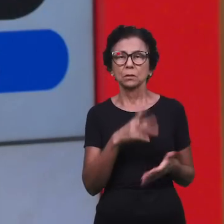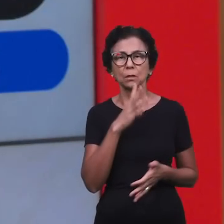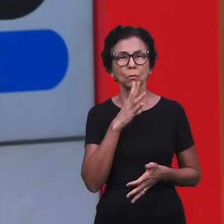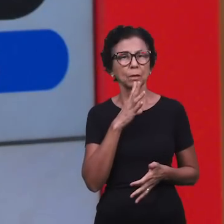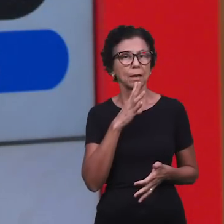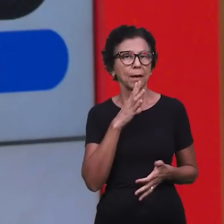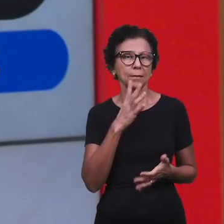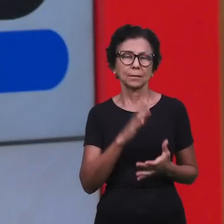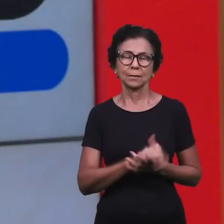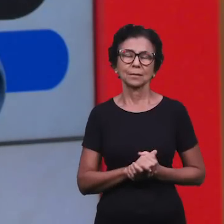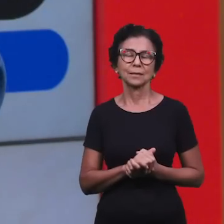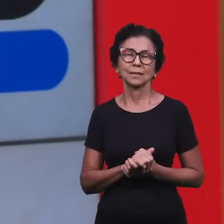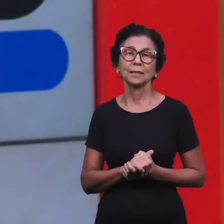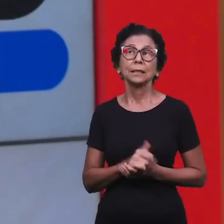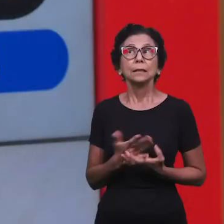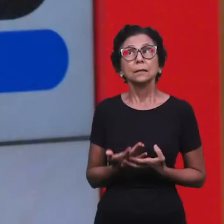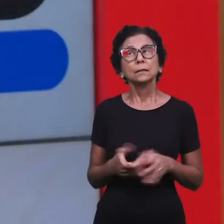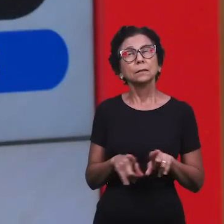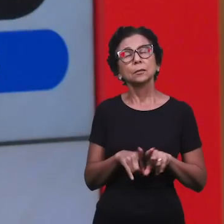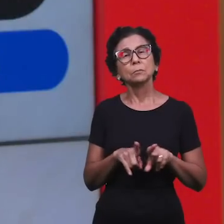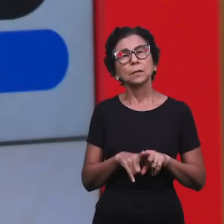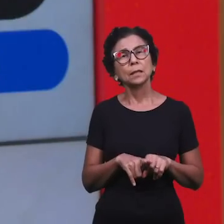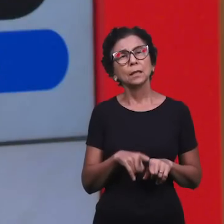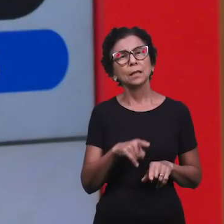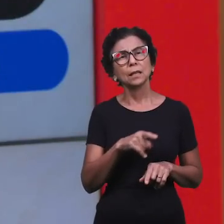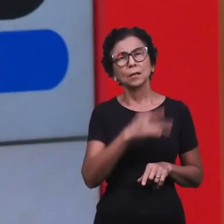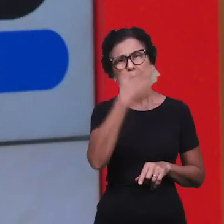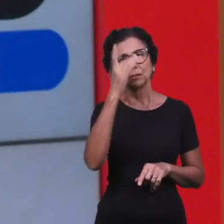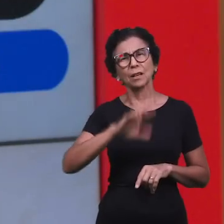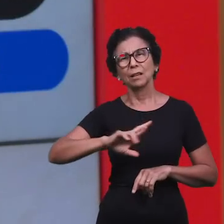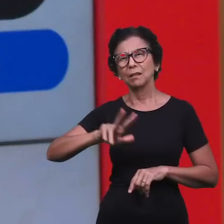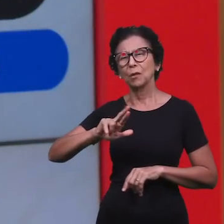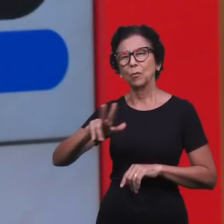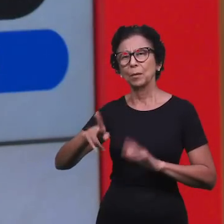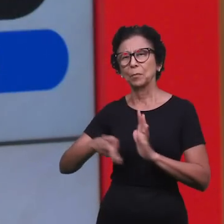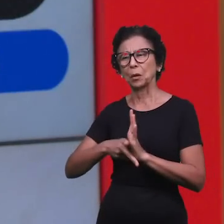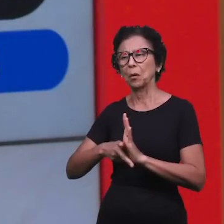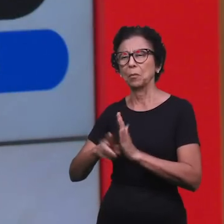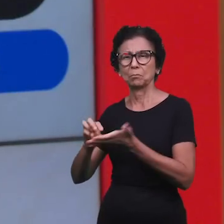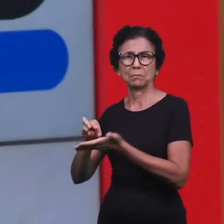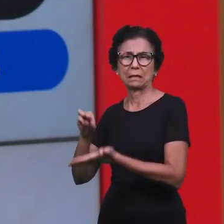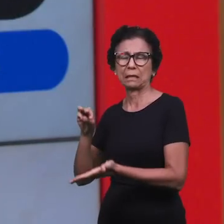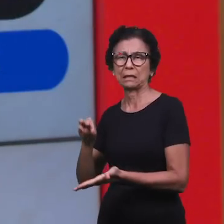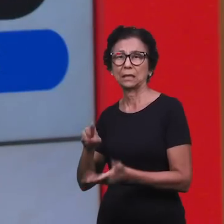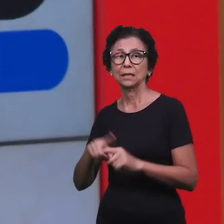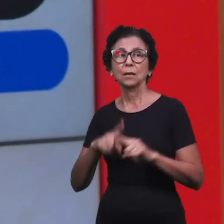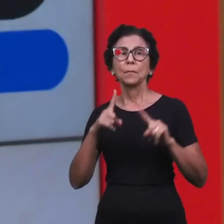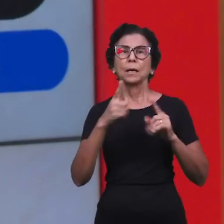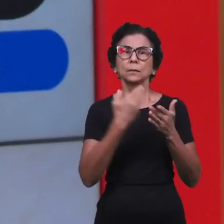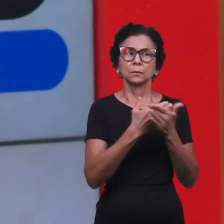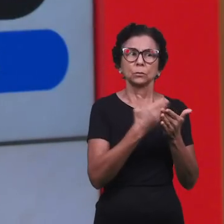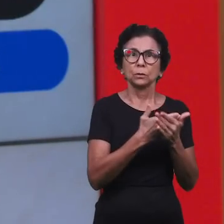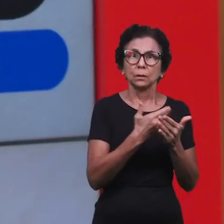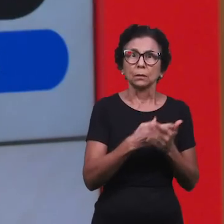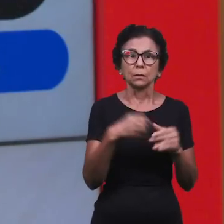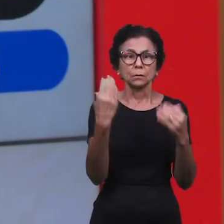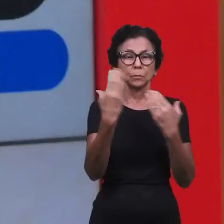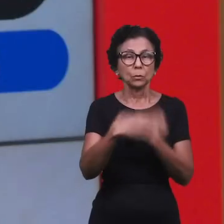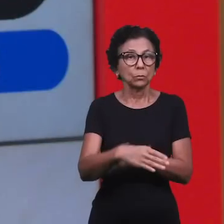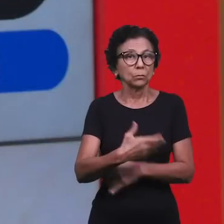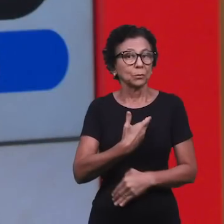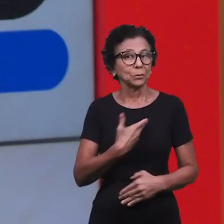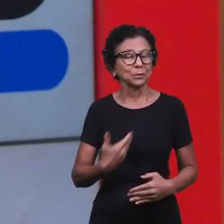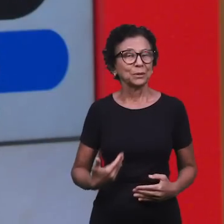você conhece, até mesmo uma pessoa que não é da igreja, mas também que está se preparando para concurso público.